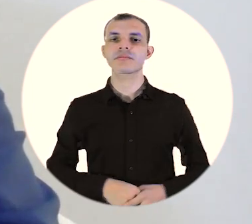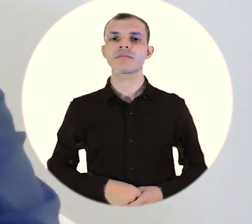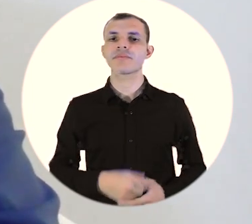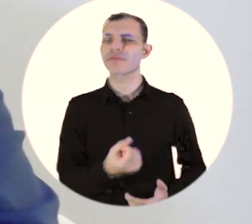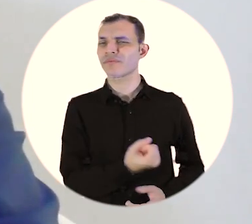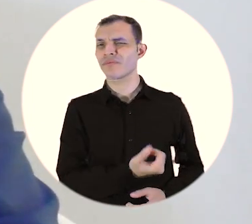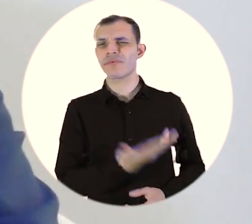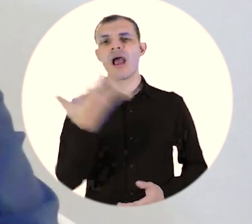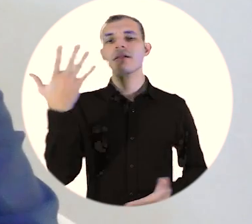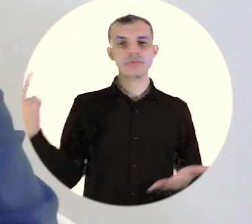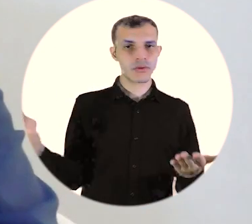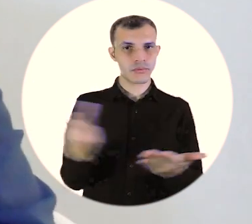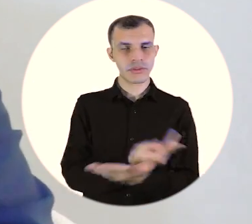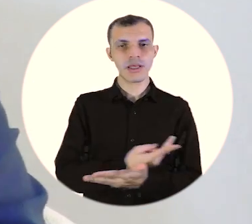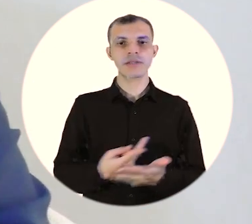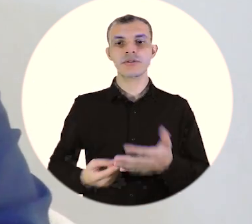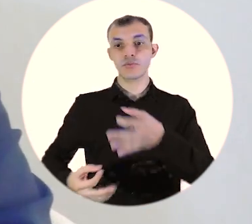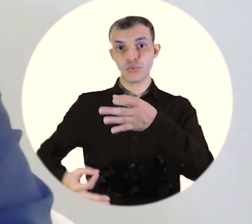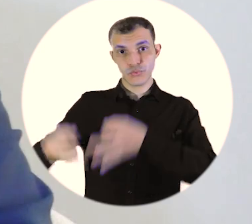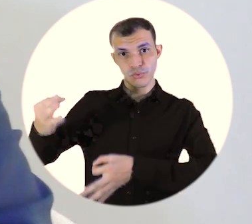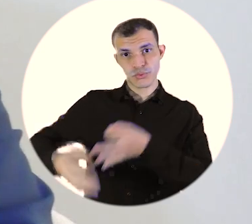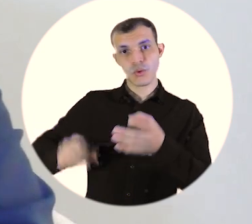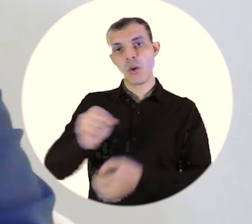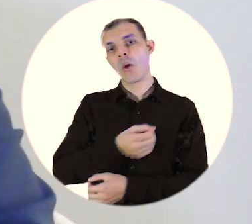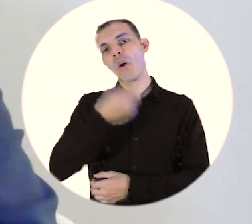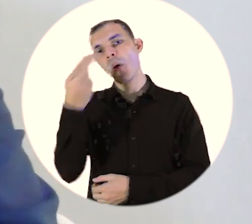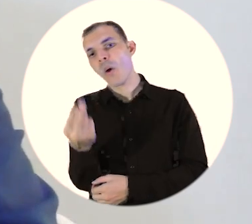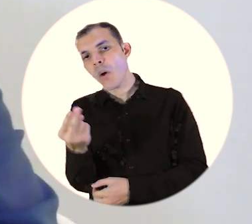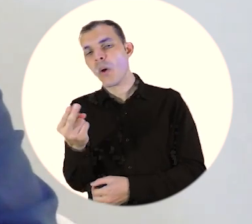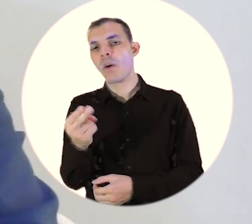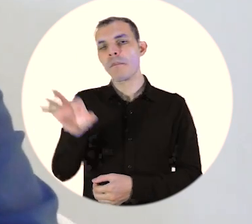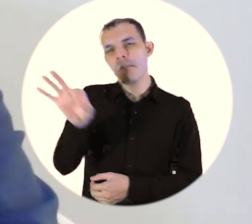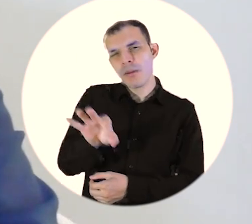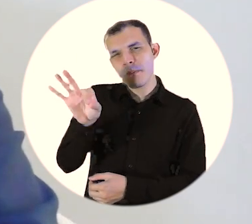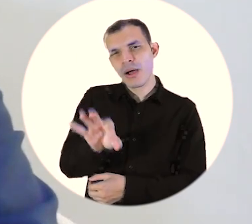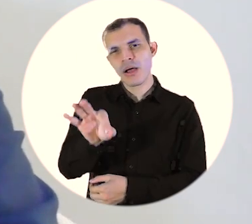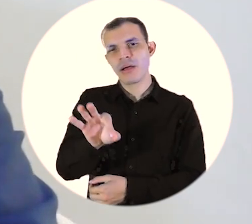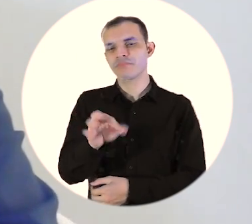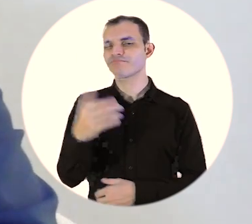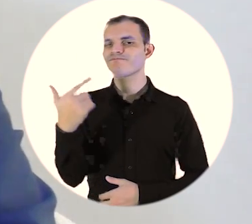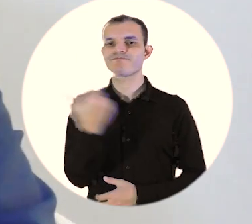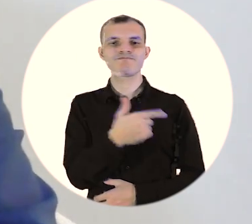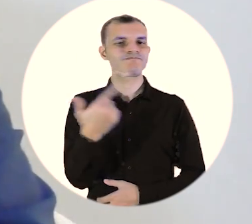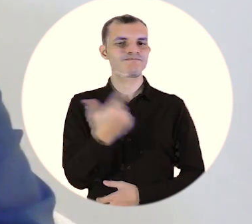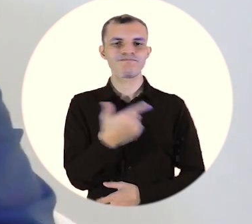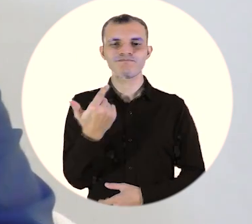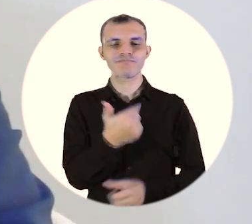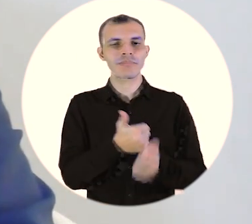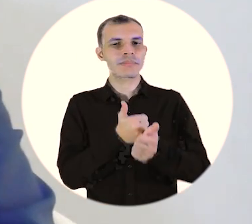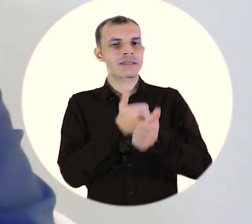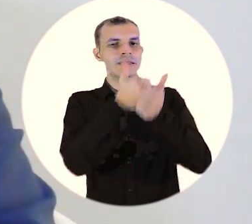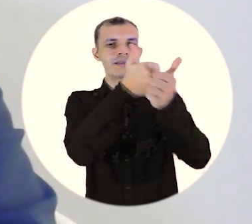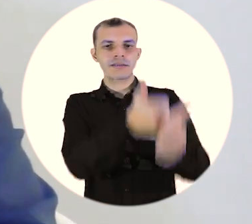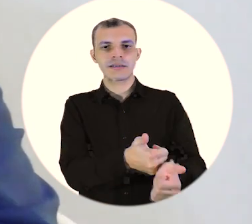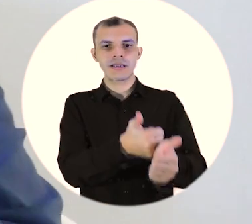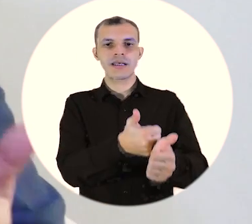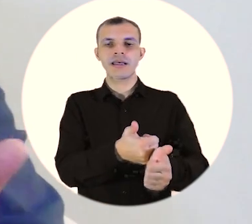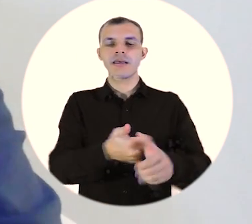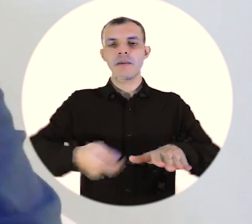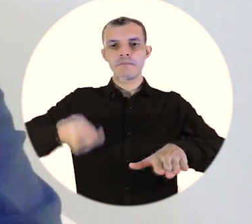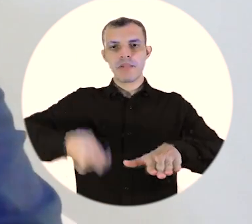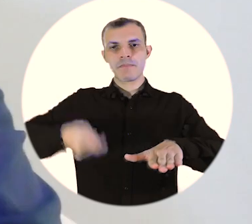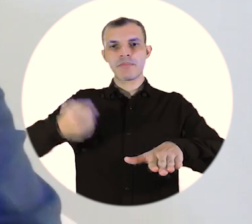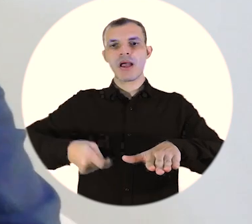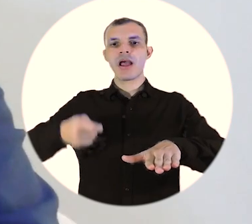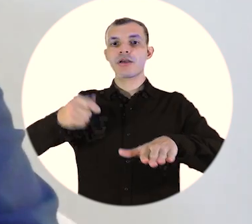em muitos casos o próprio judiciário ou parcela do judiciário não cumpre os precedentes de